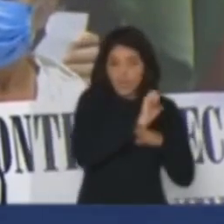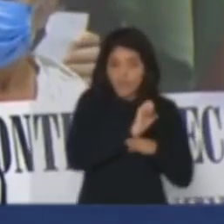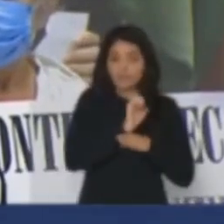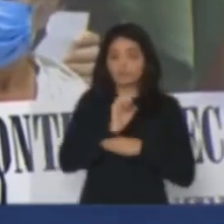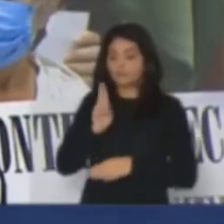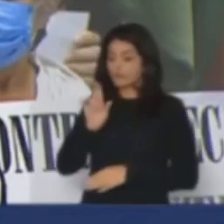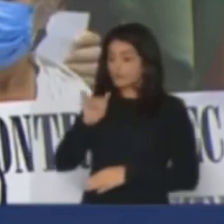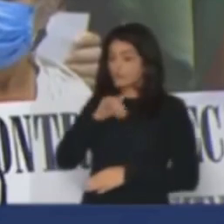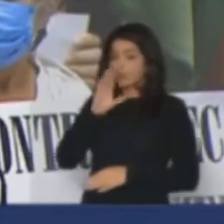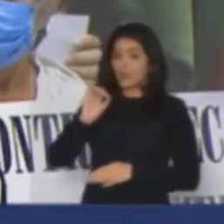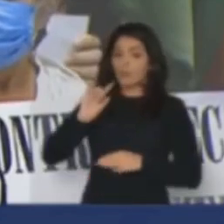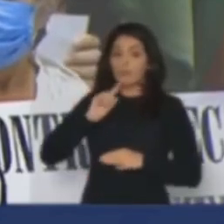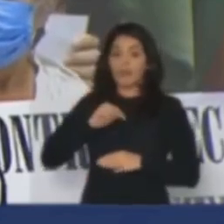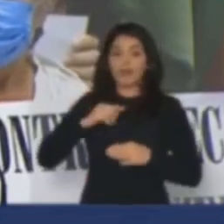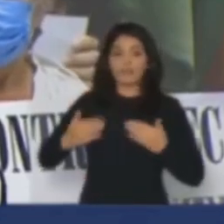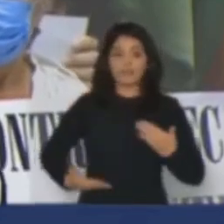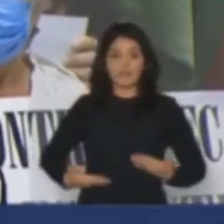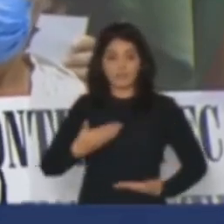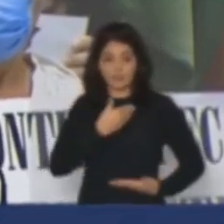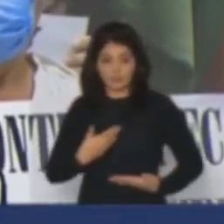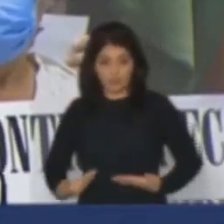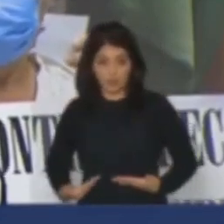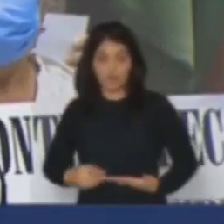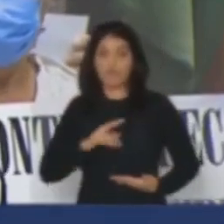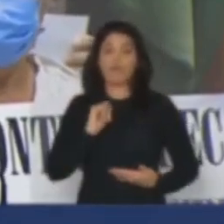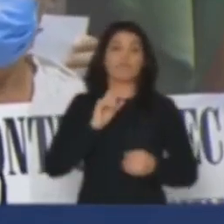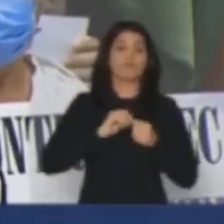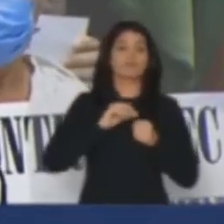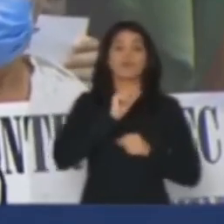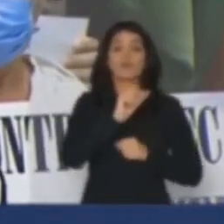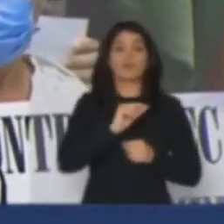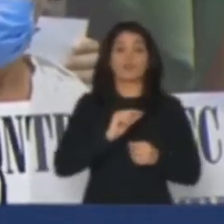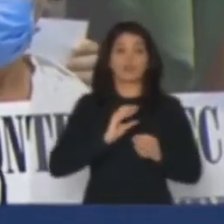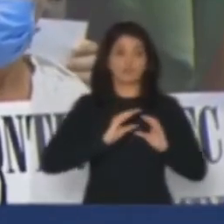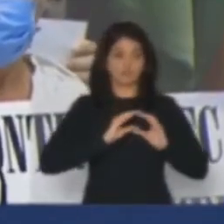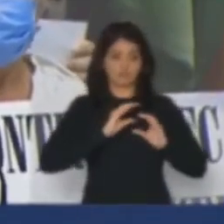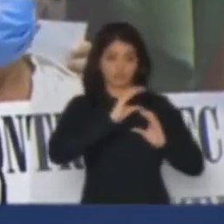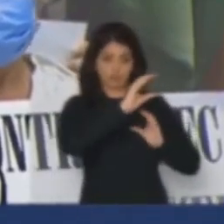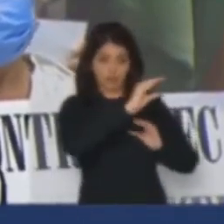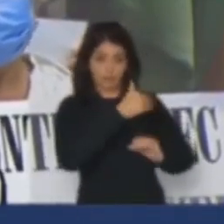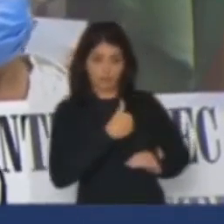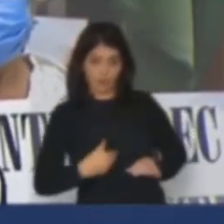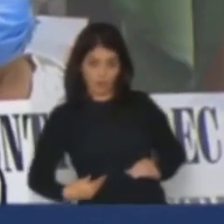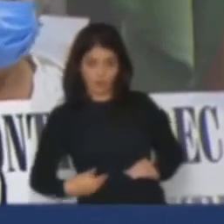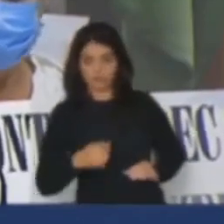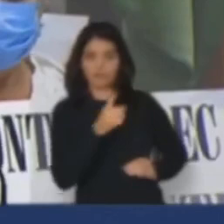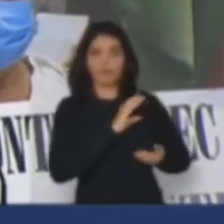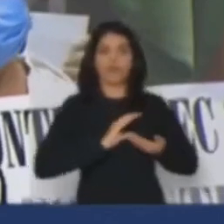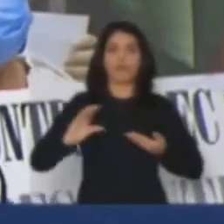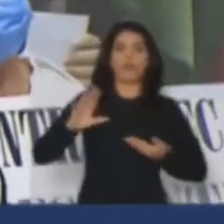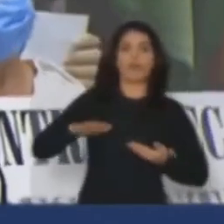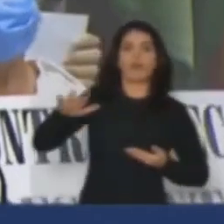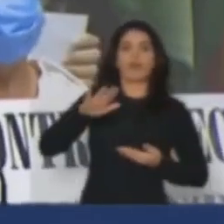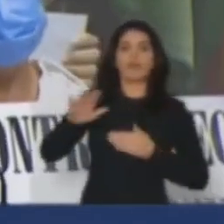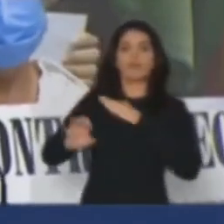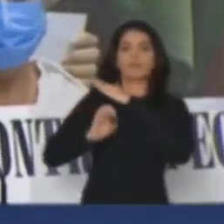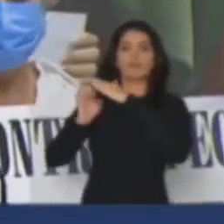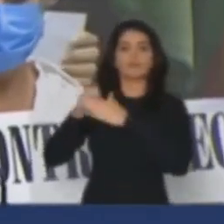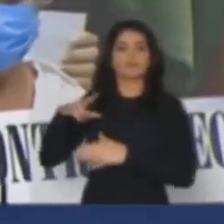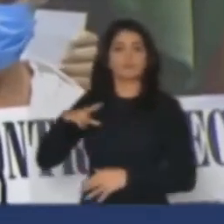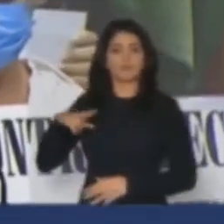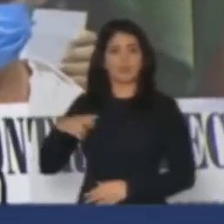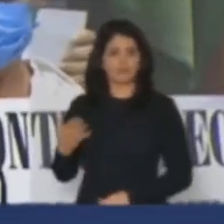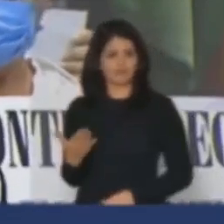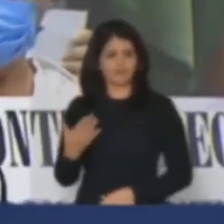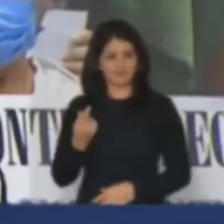público, poderão ir agora para empresas privadas com fins lucrativos. É pegar o dinheiro público e